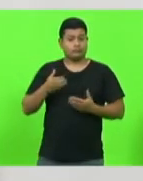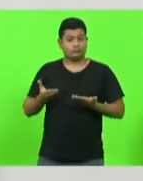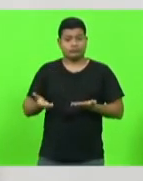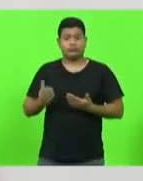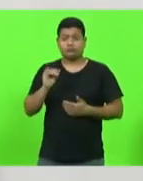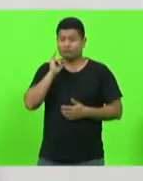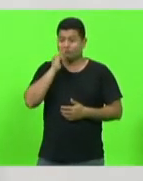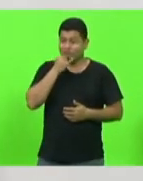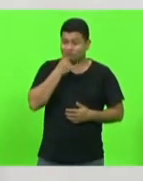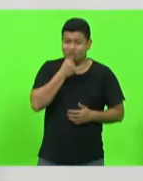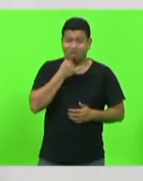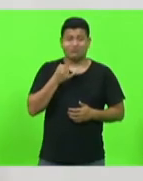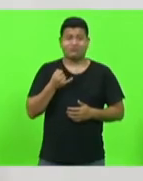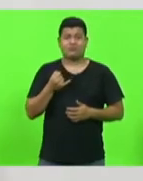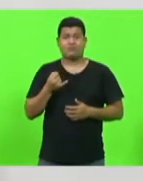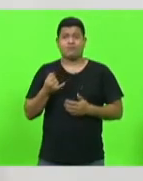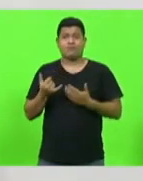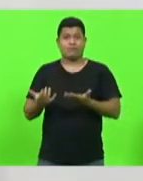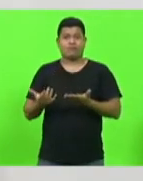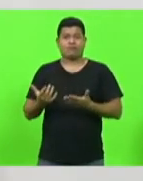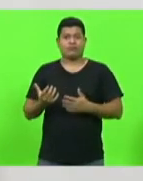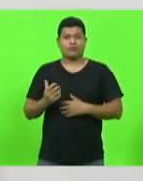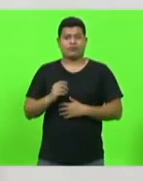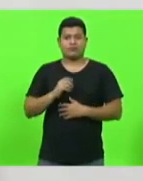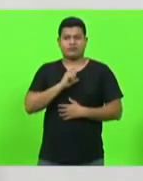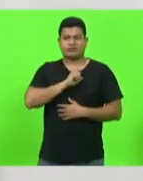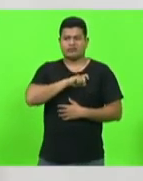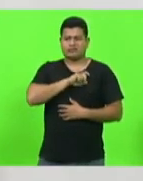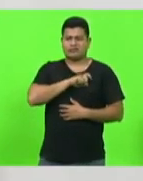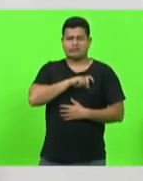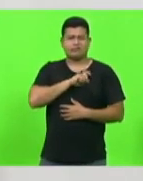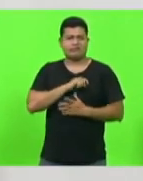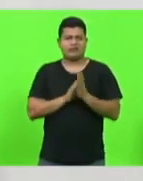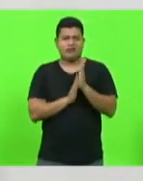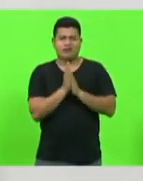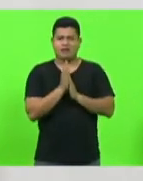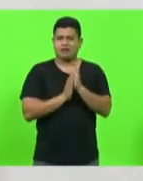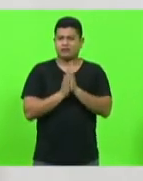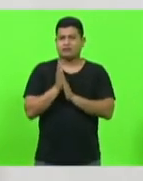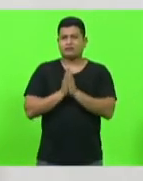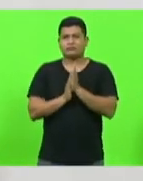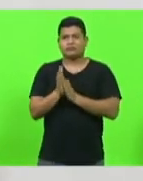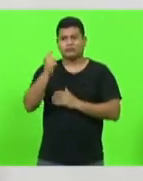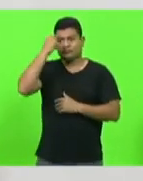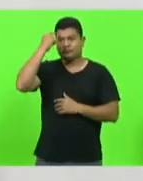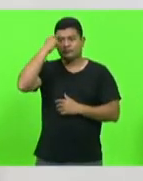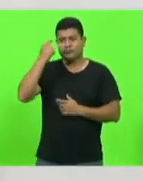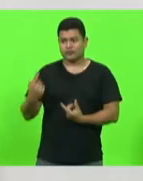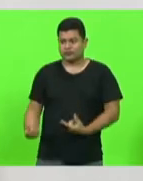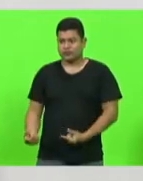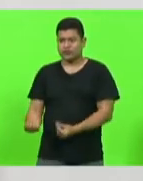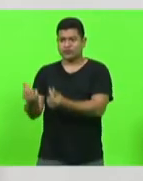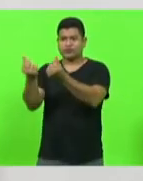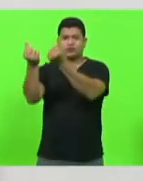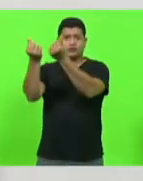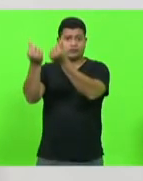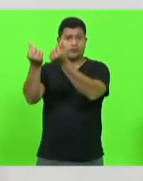da ganância humana, da concentração de renda, riqueza e da sua